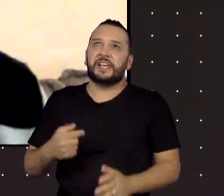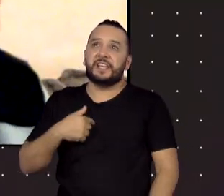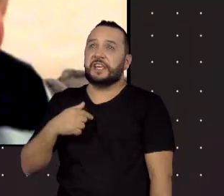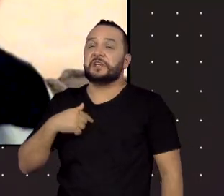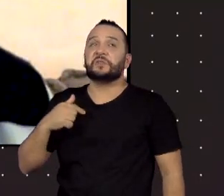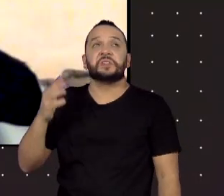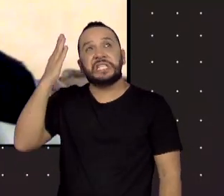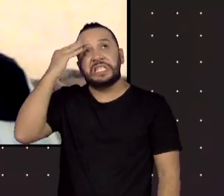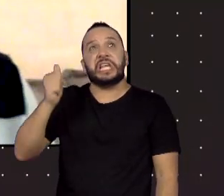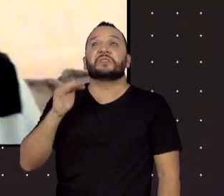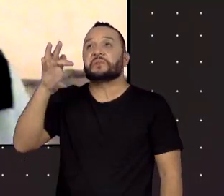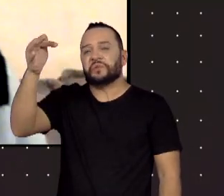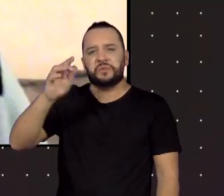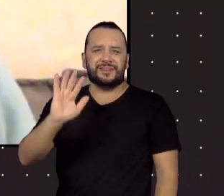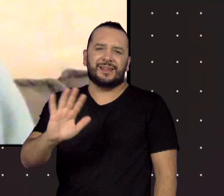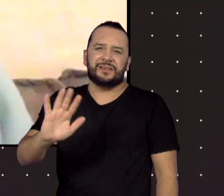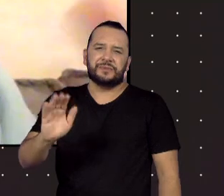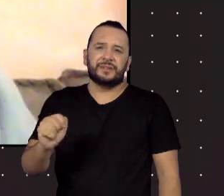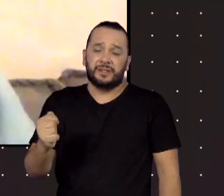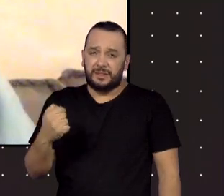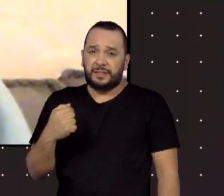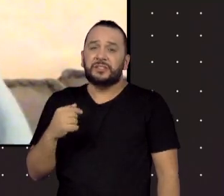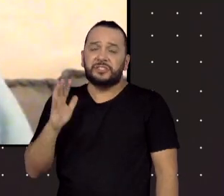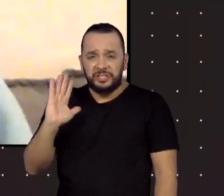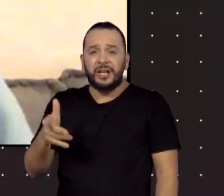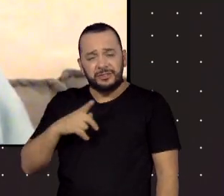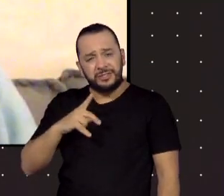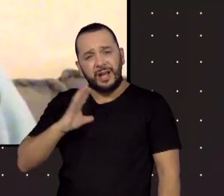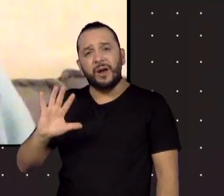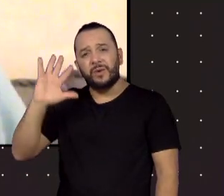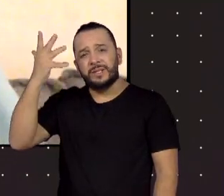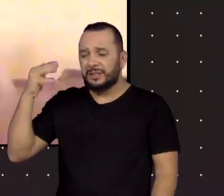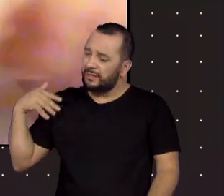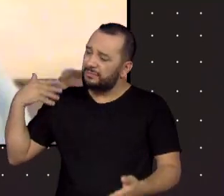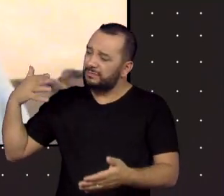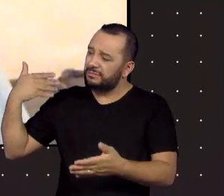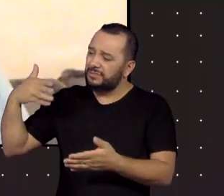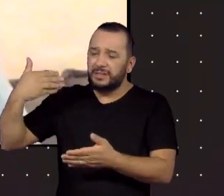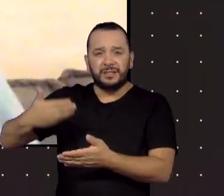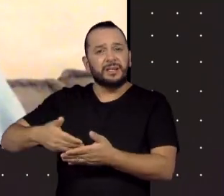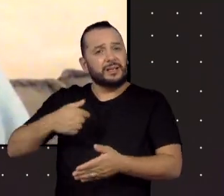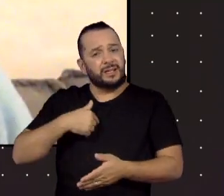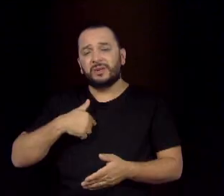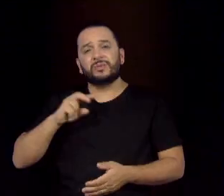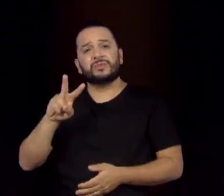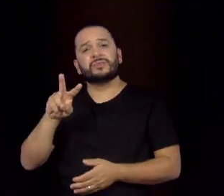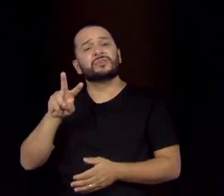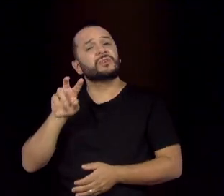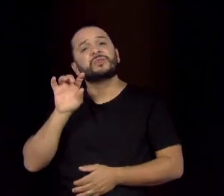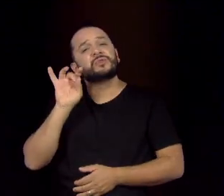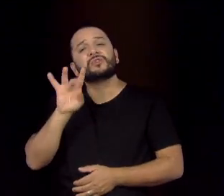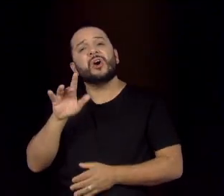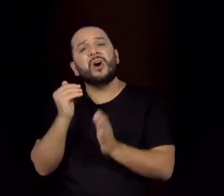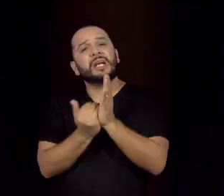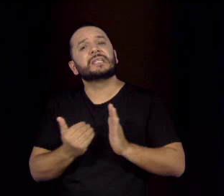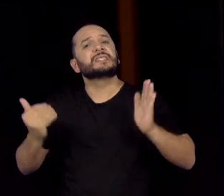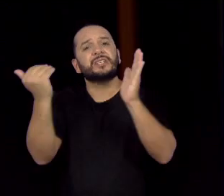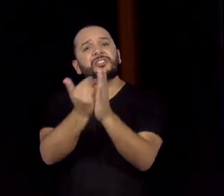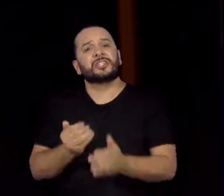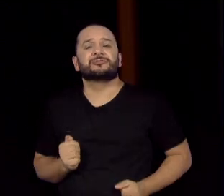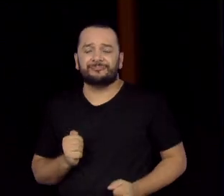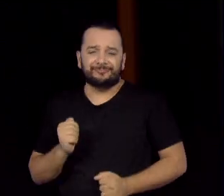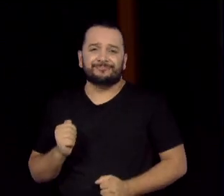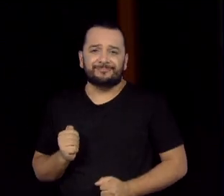que eu vi vinha acontecendo, eu só exacerbei, exagerei, elevei ao máximo. E